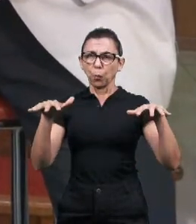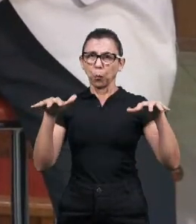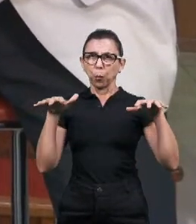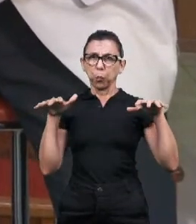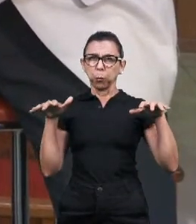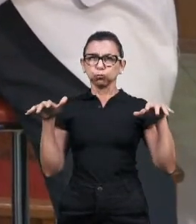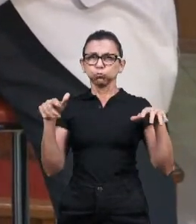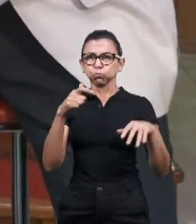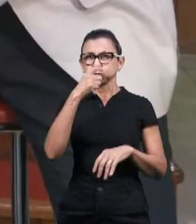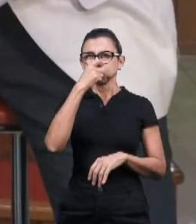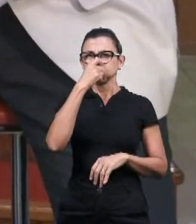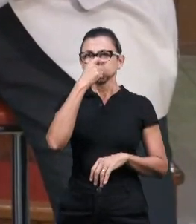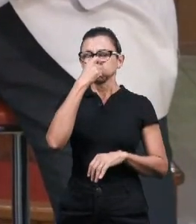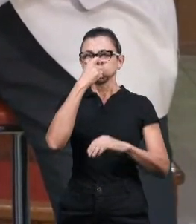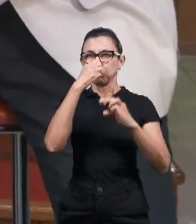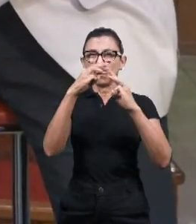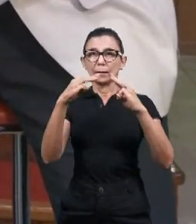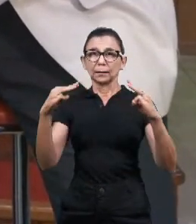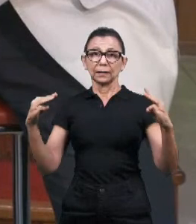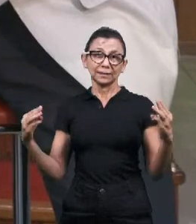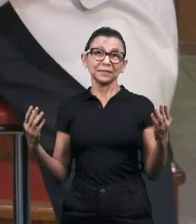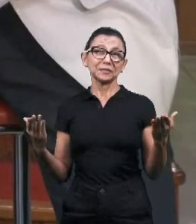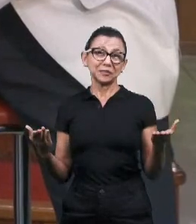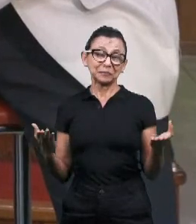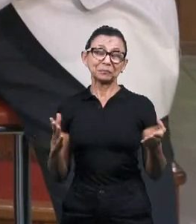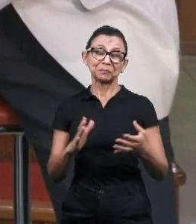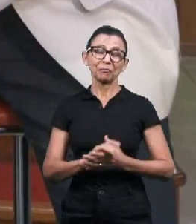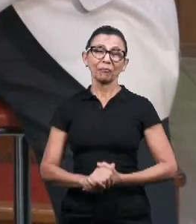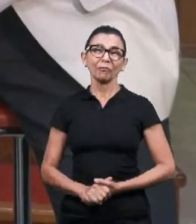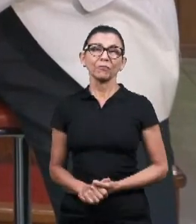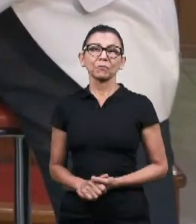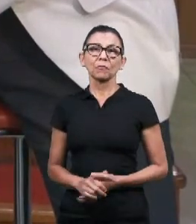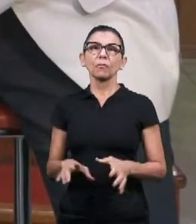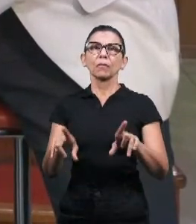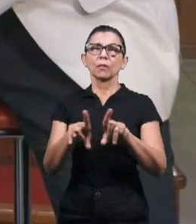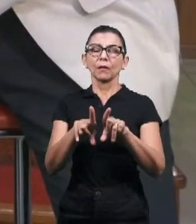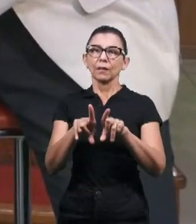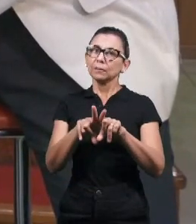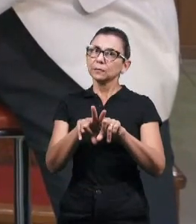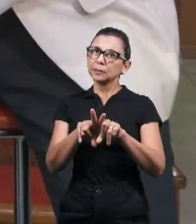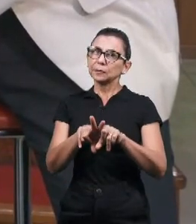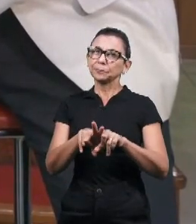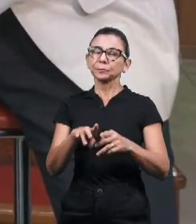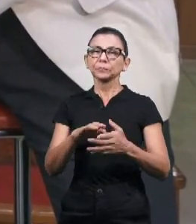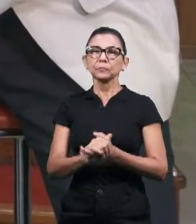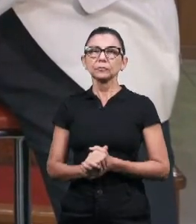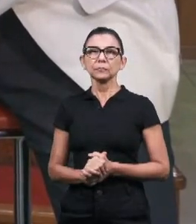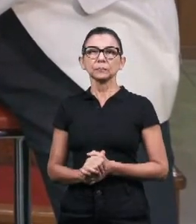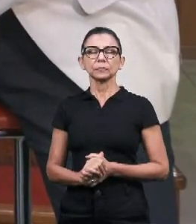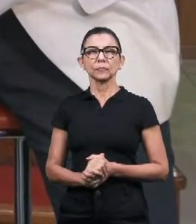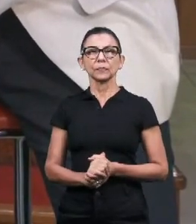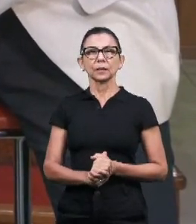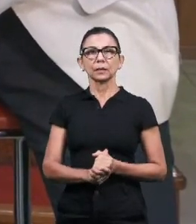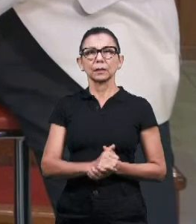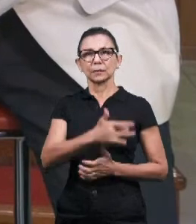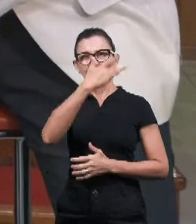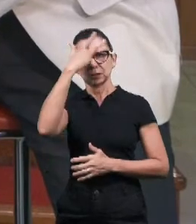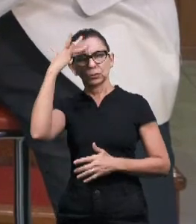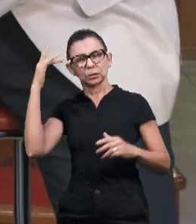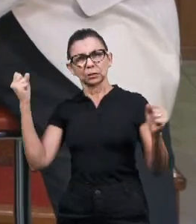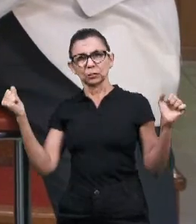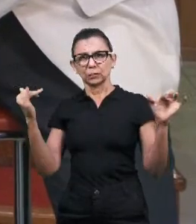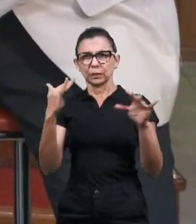completamente cheios, né? Como estava dessa vez, e além da participação do pessoal, né? Nas glorificações e